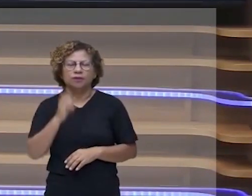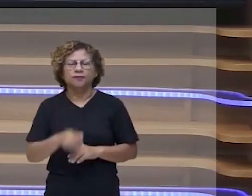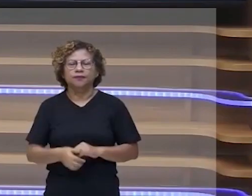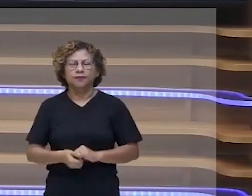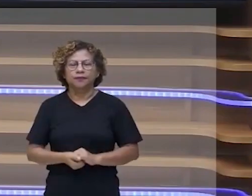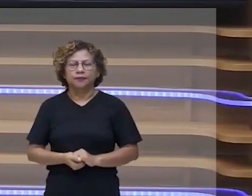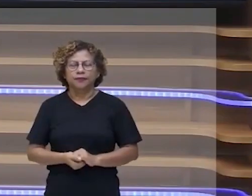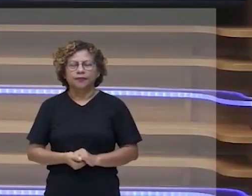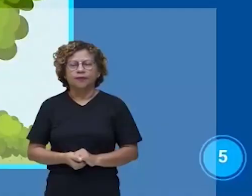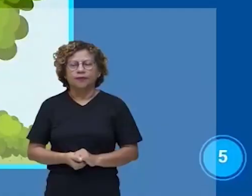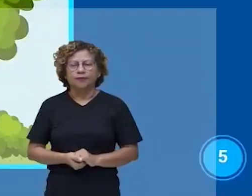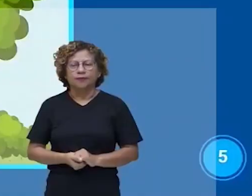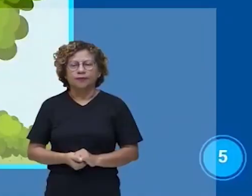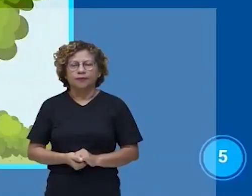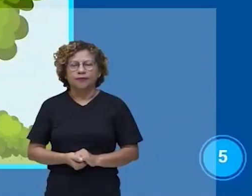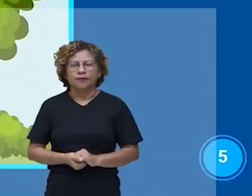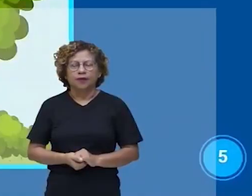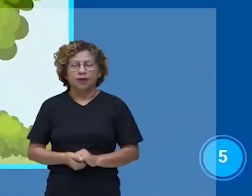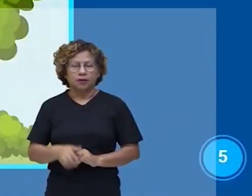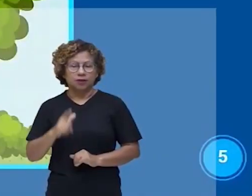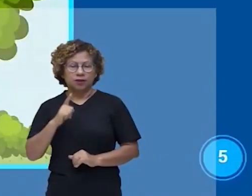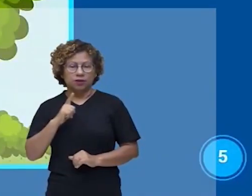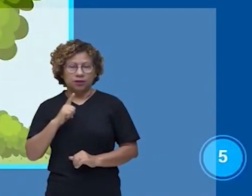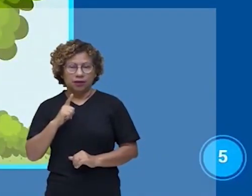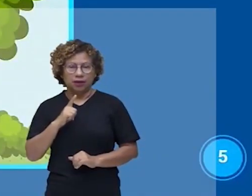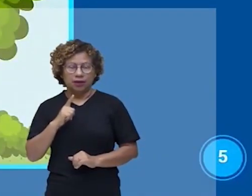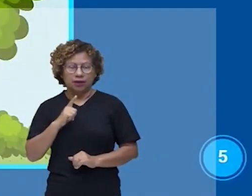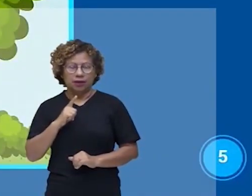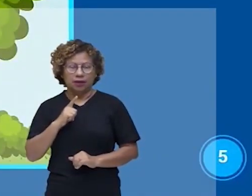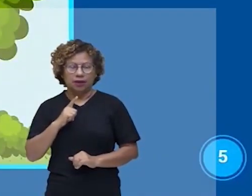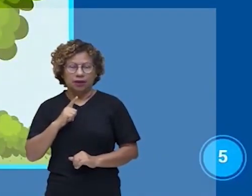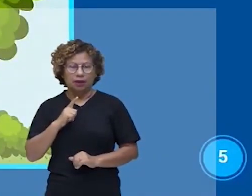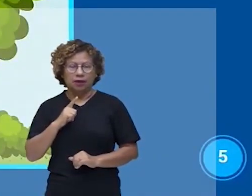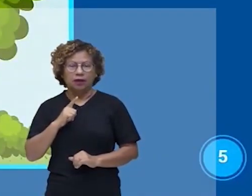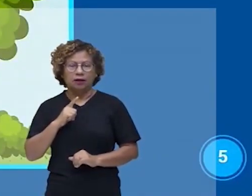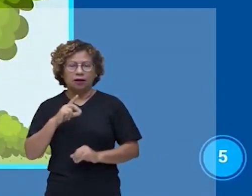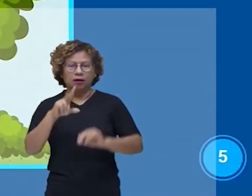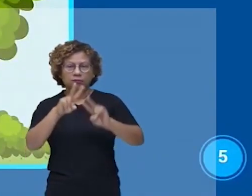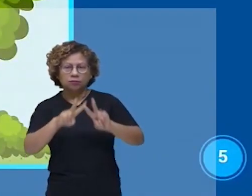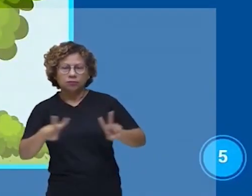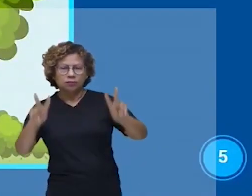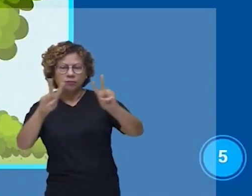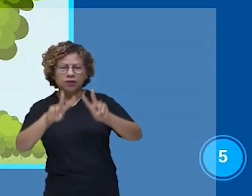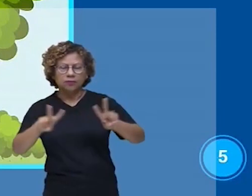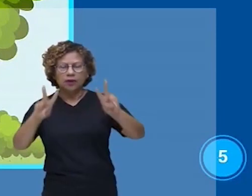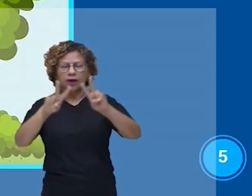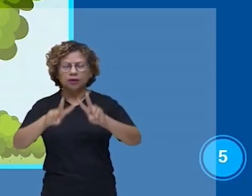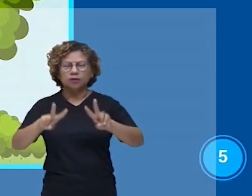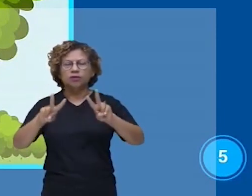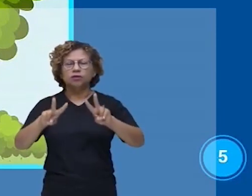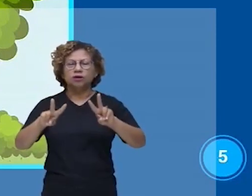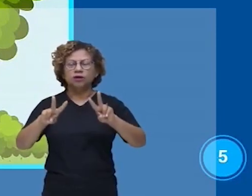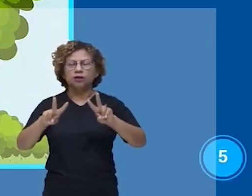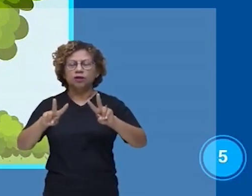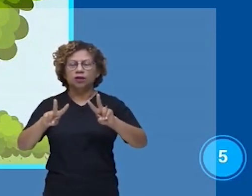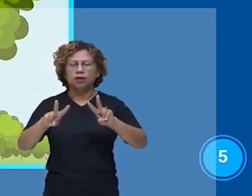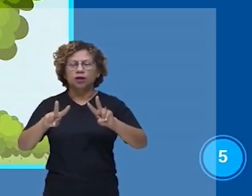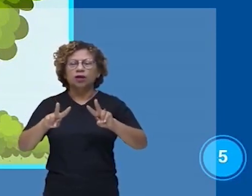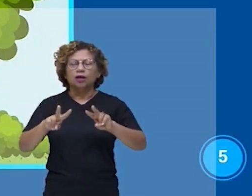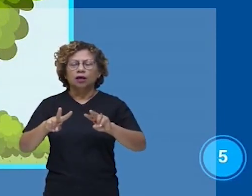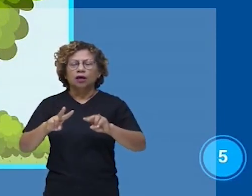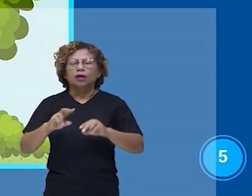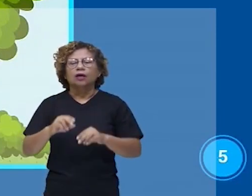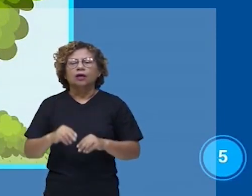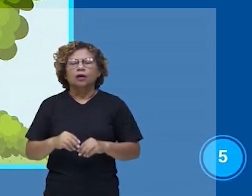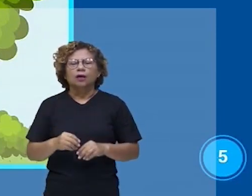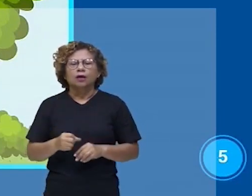conteúdo da aula de hoje. Olha lá, nós temos uma imagem para vocês, e diz o seguinte, né? Aumentando, quanto dá?